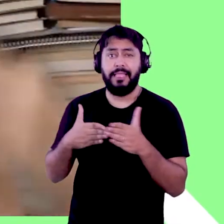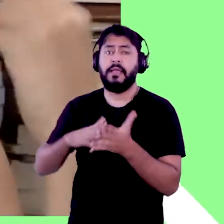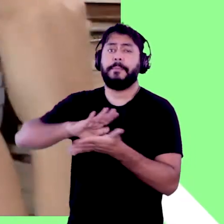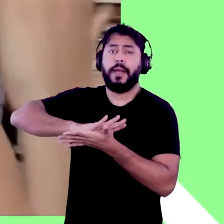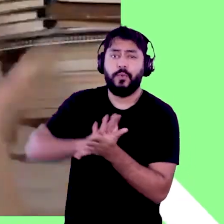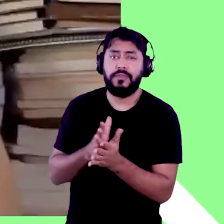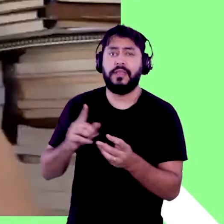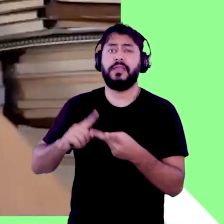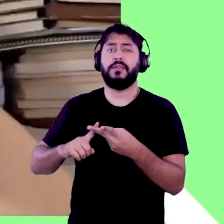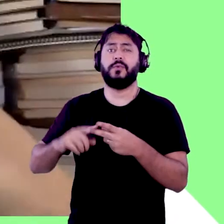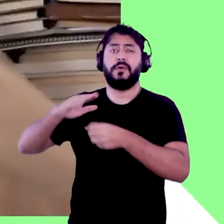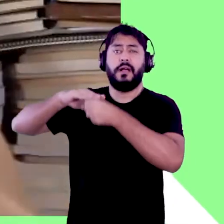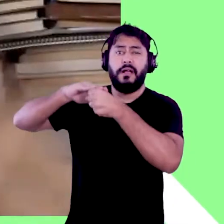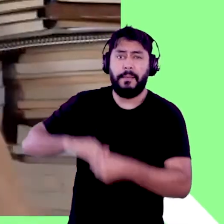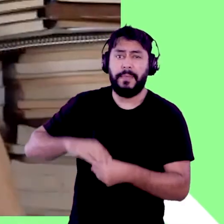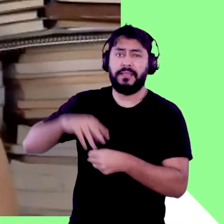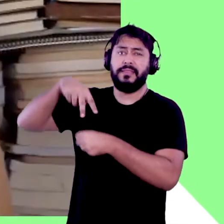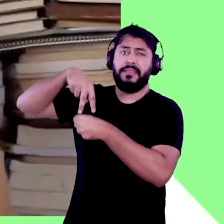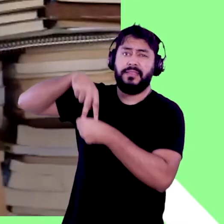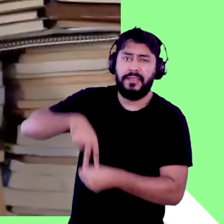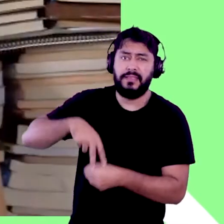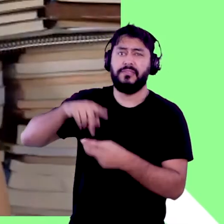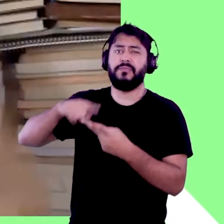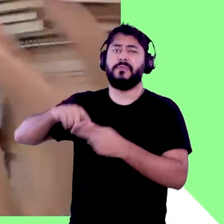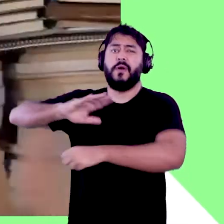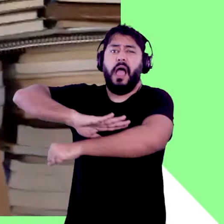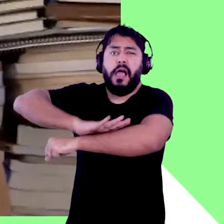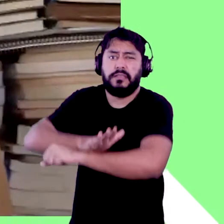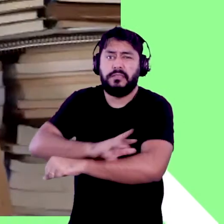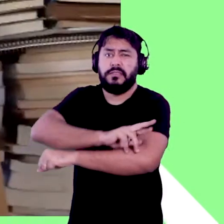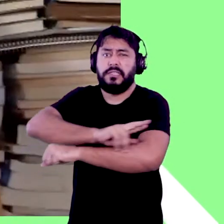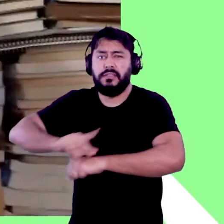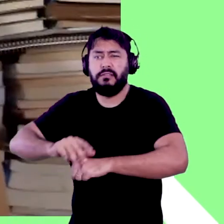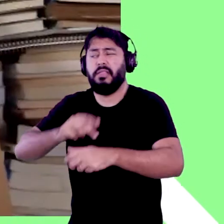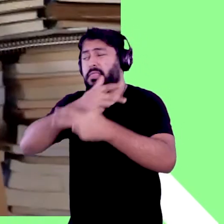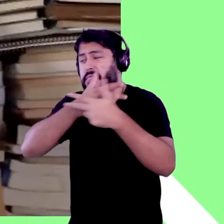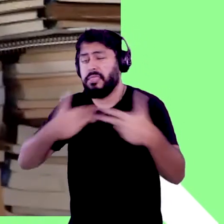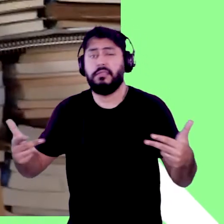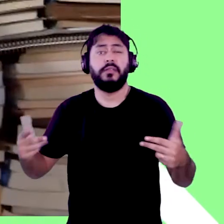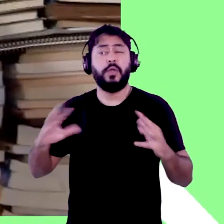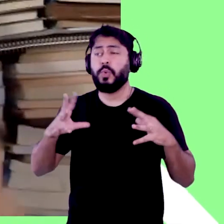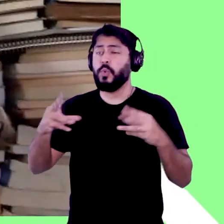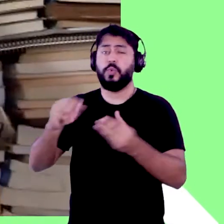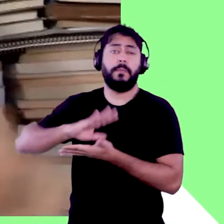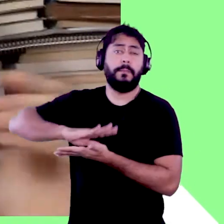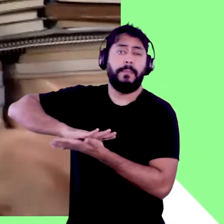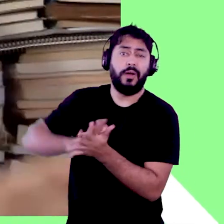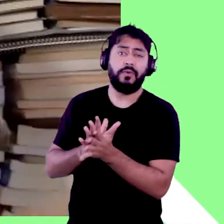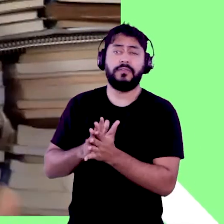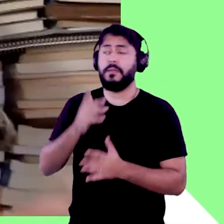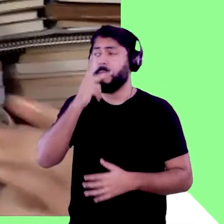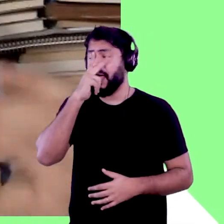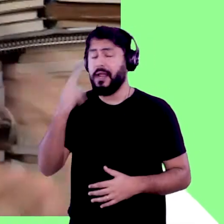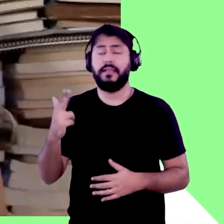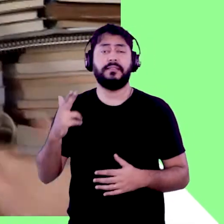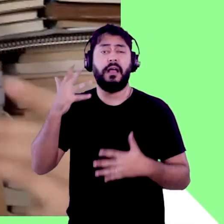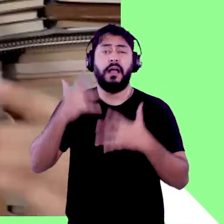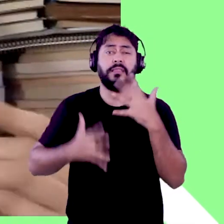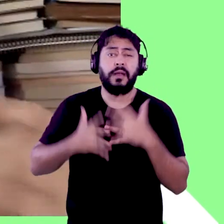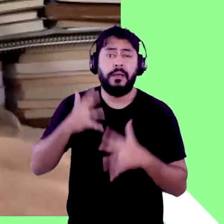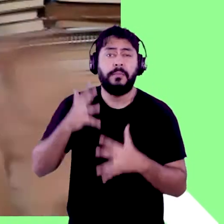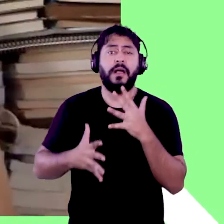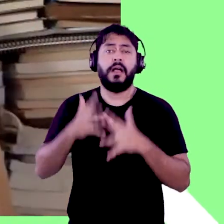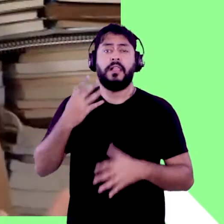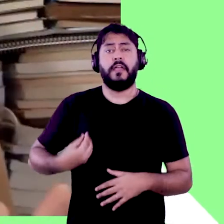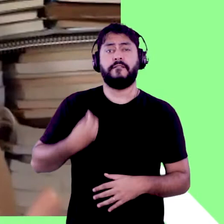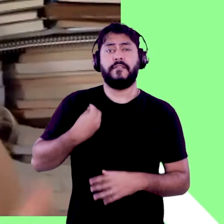capacitismo, o racismo e né, todos esses os preconceitos que impedem que